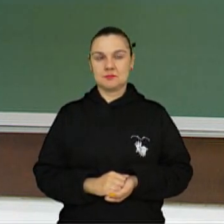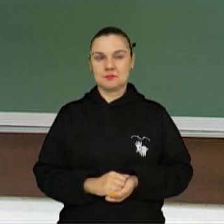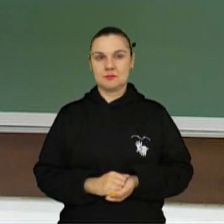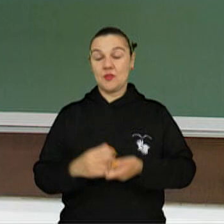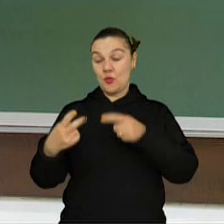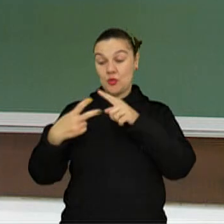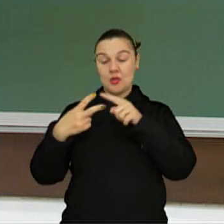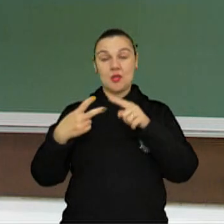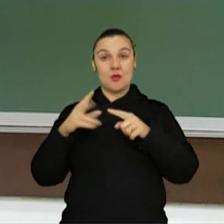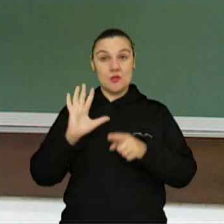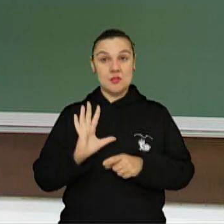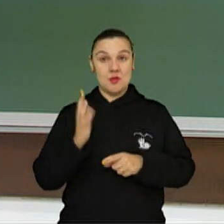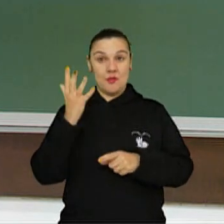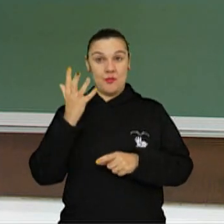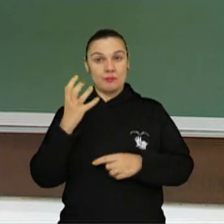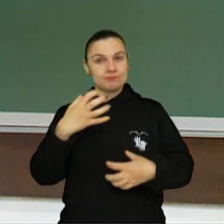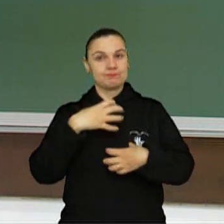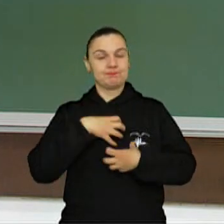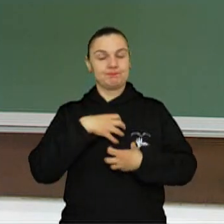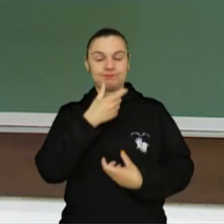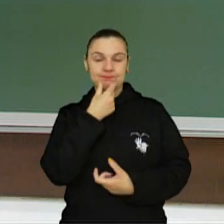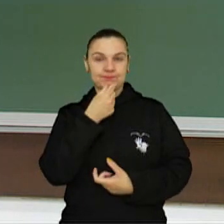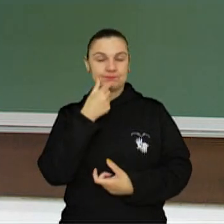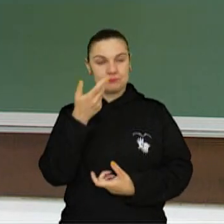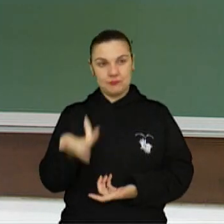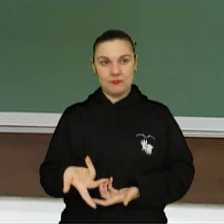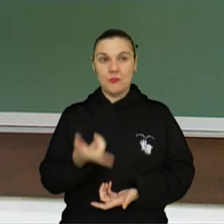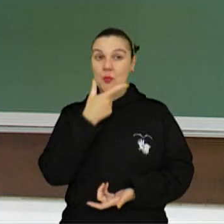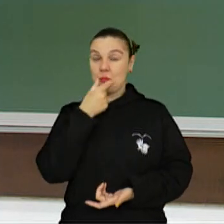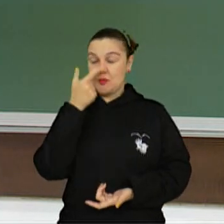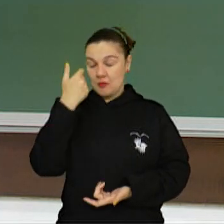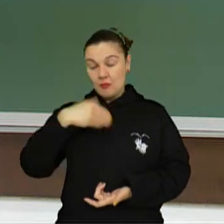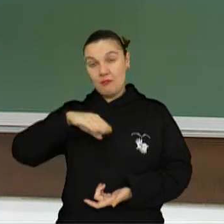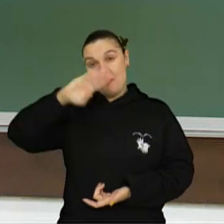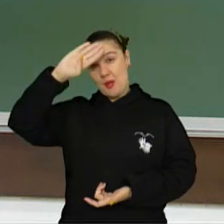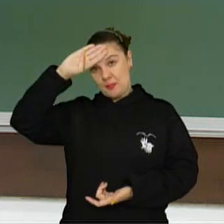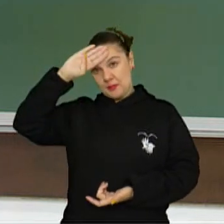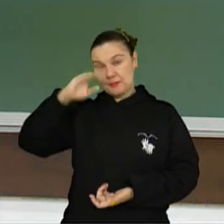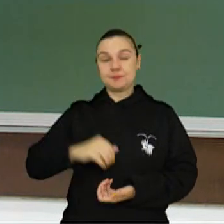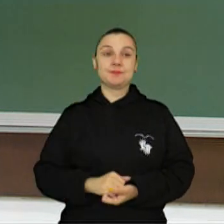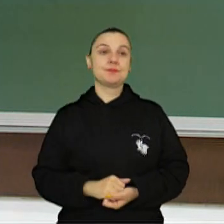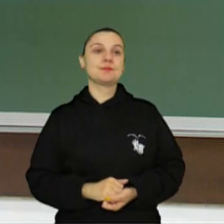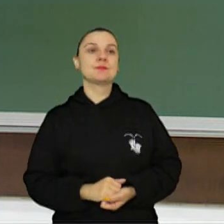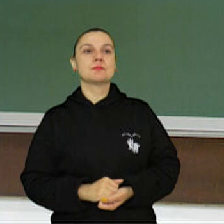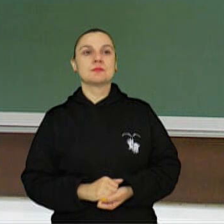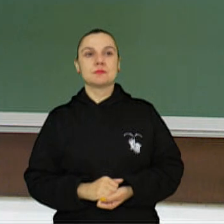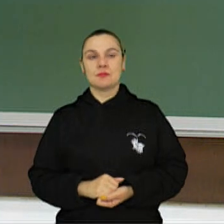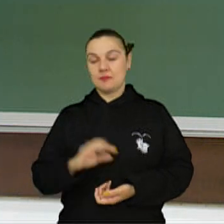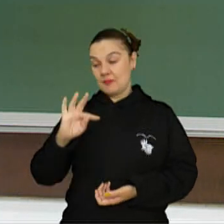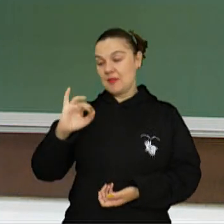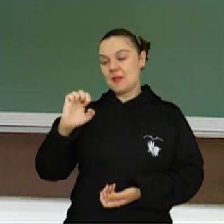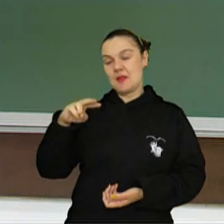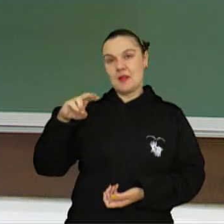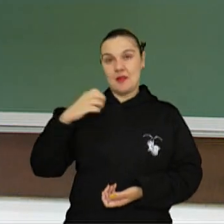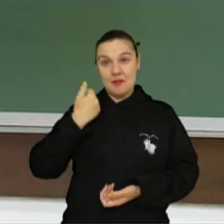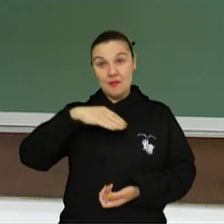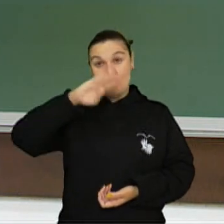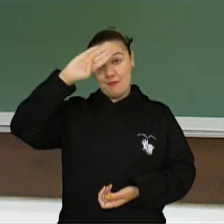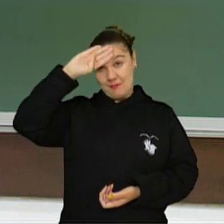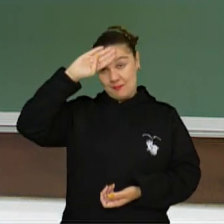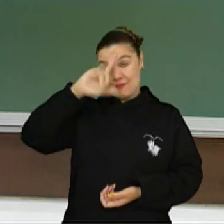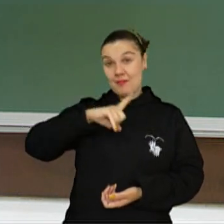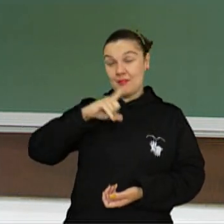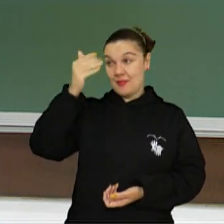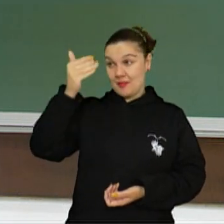tem duas ações representando o estado físico, né? O fato da pessoa estar aí com febre, né? Tiene fiebre, do